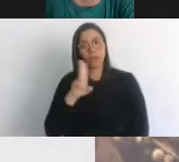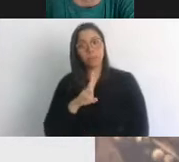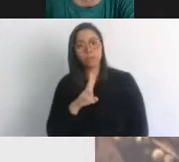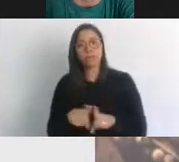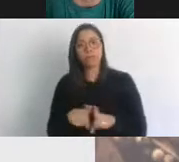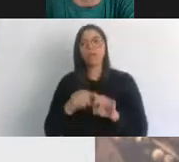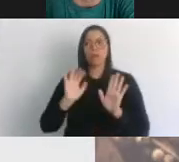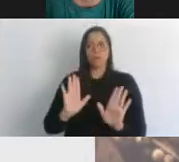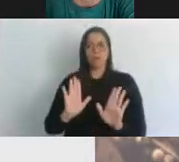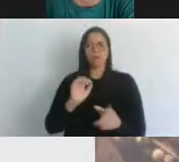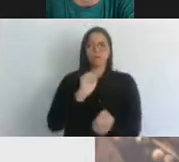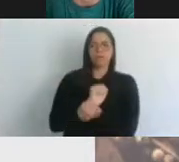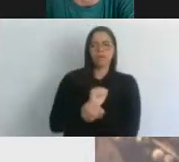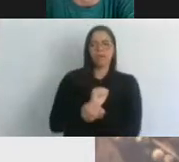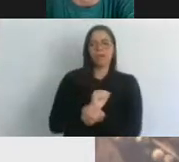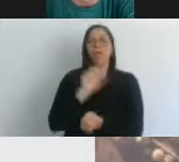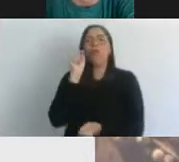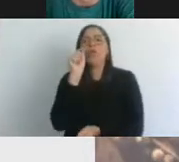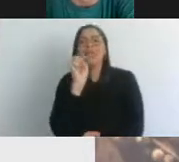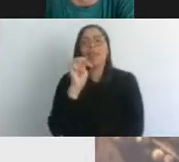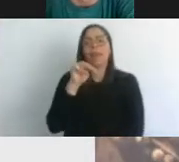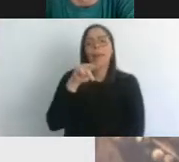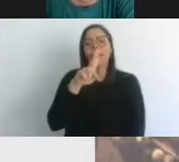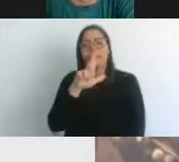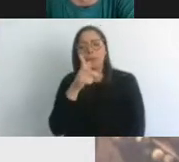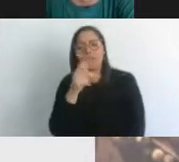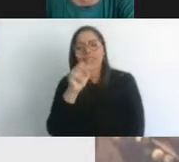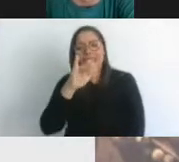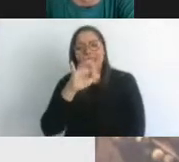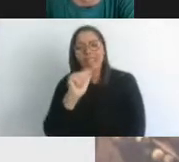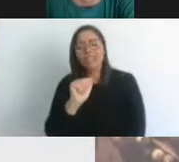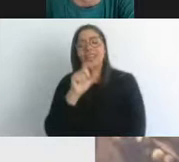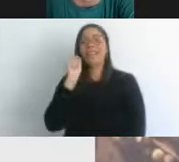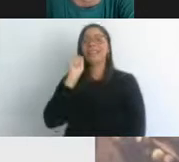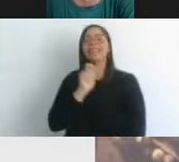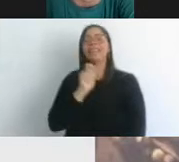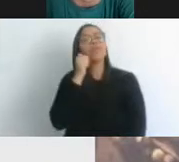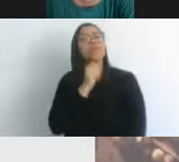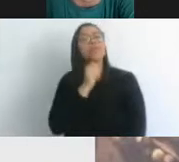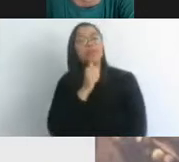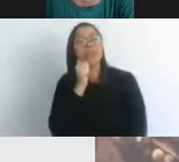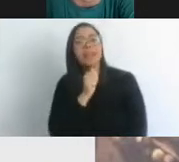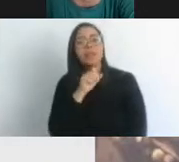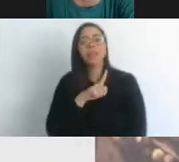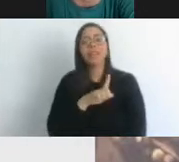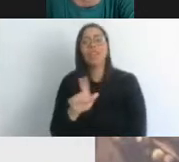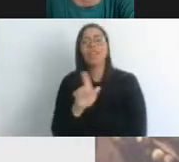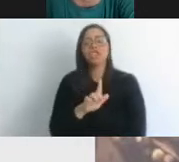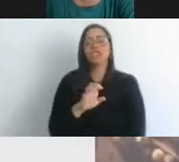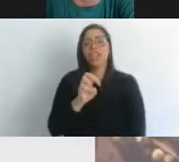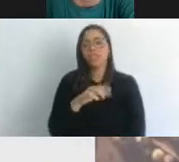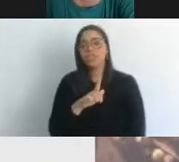pera pera aí o que é mulher idade é quem são as mulheres O que é conceito de gênero quando a gente pensa mulher